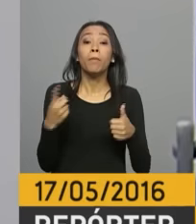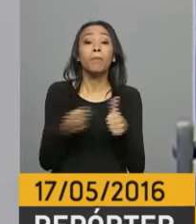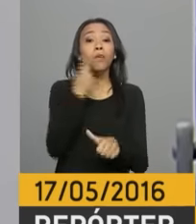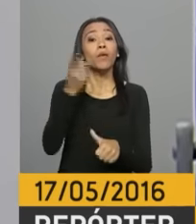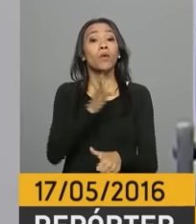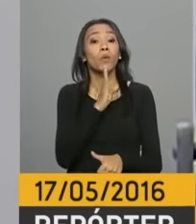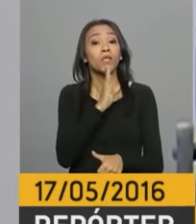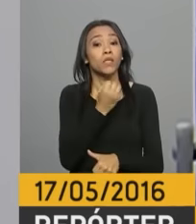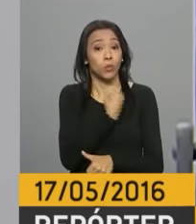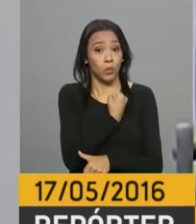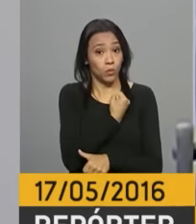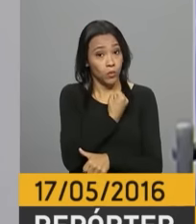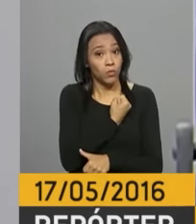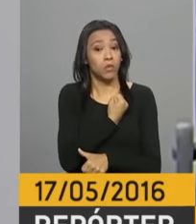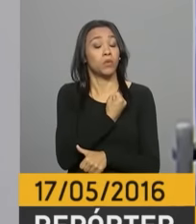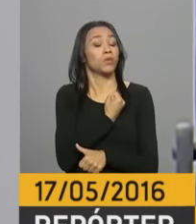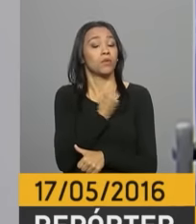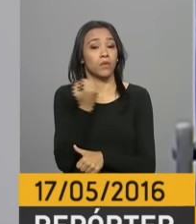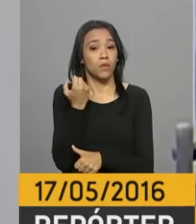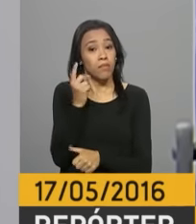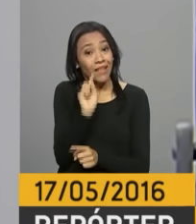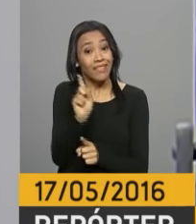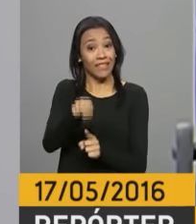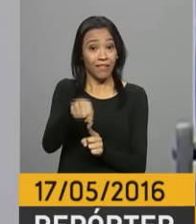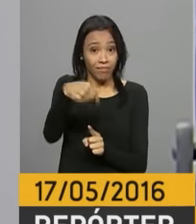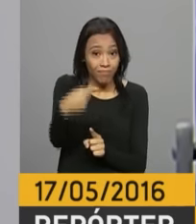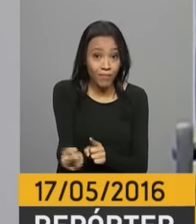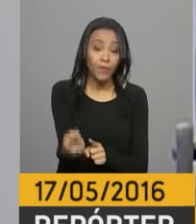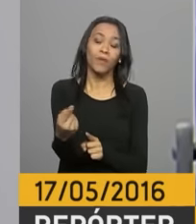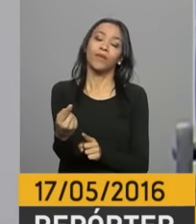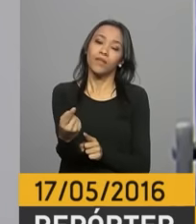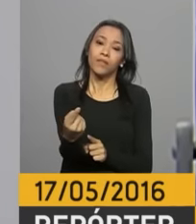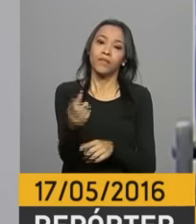das medidas depois